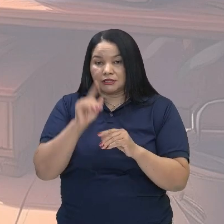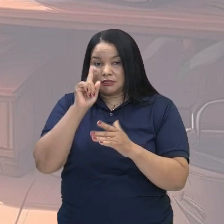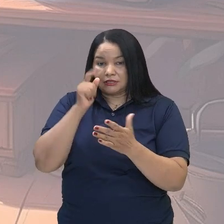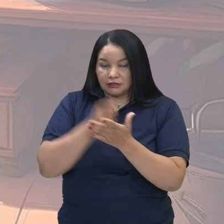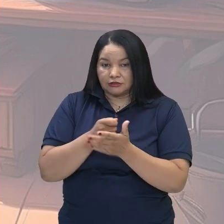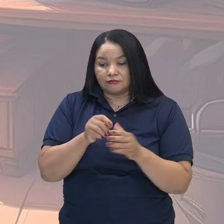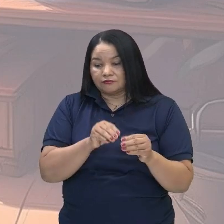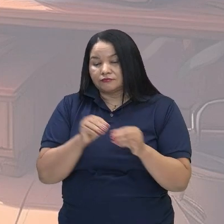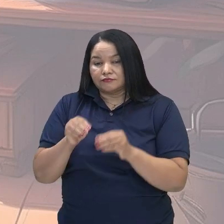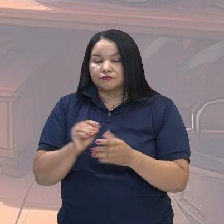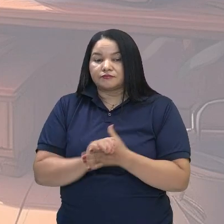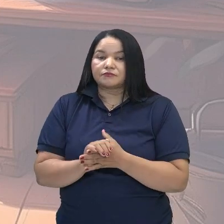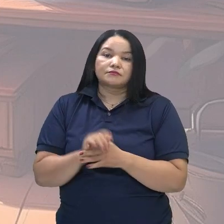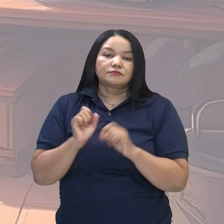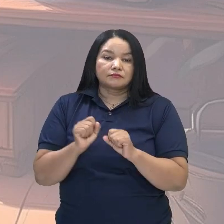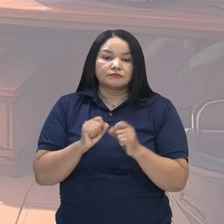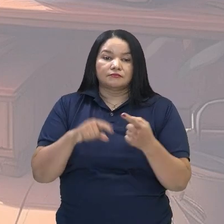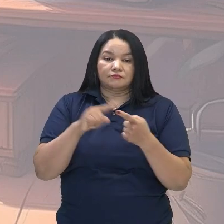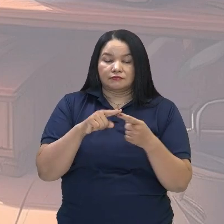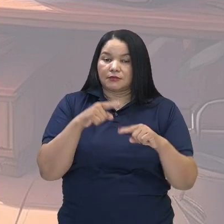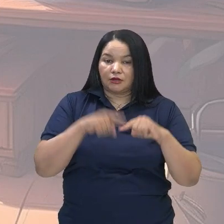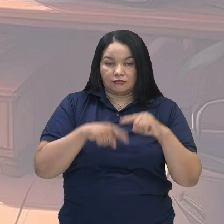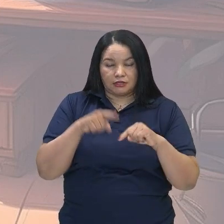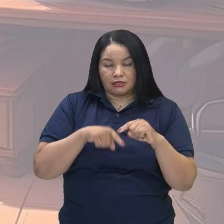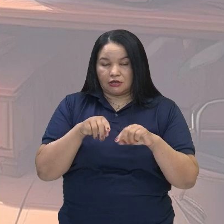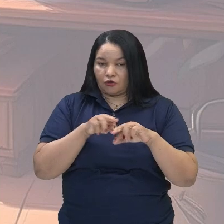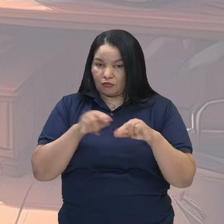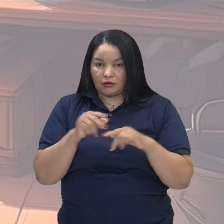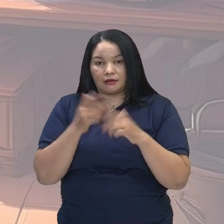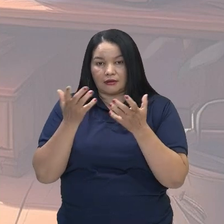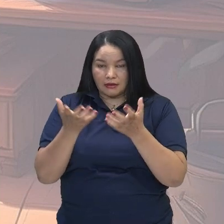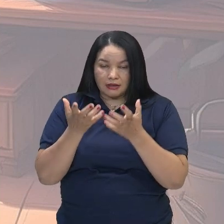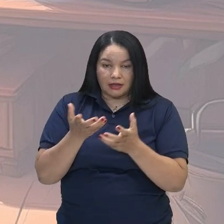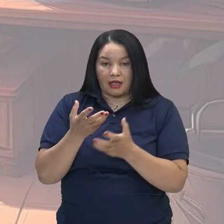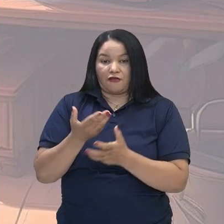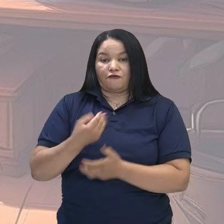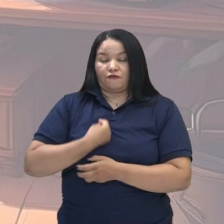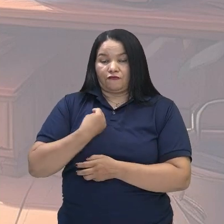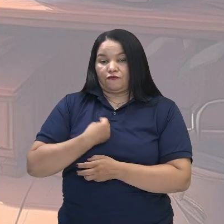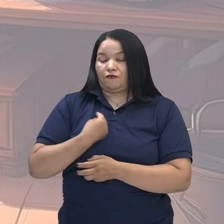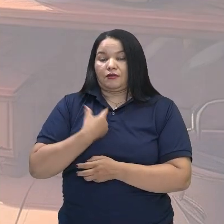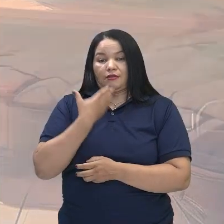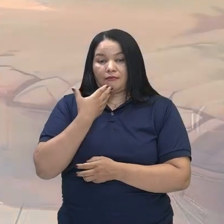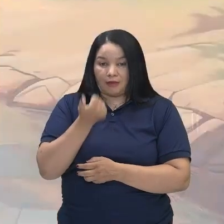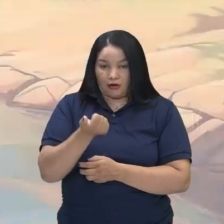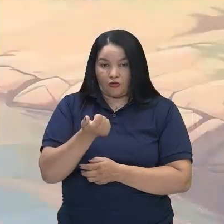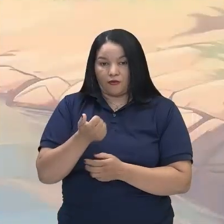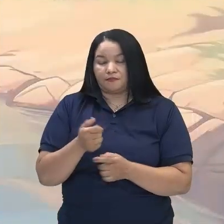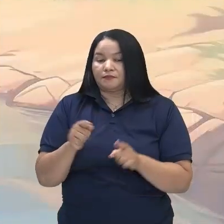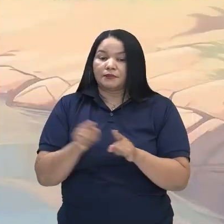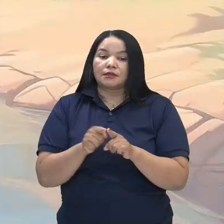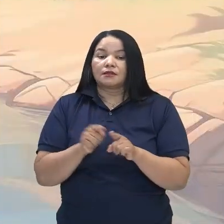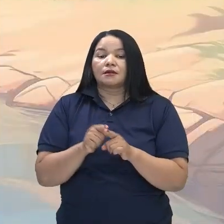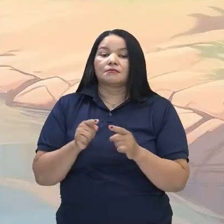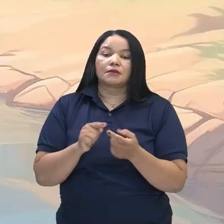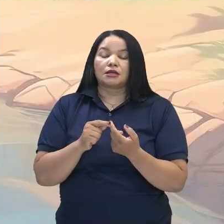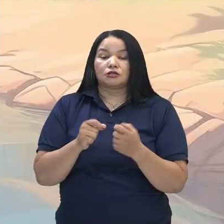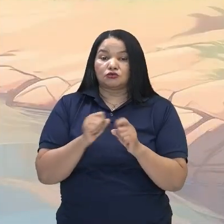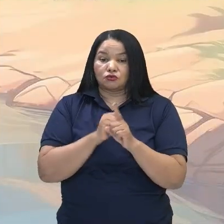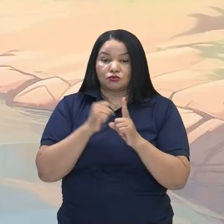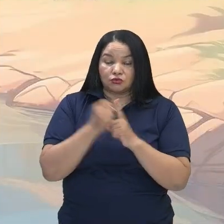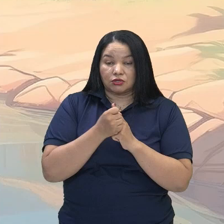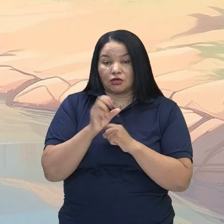país: por motivos materiais, ou seja, pela busca de melhores condições de vida, ou por motivos sociais e